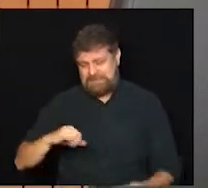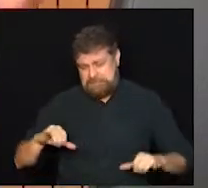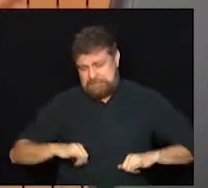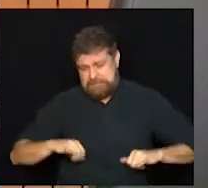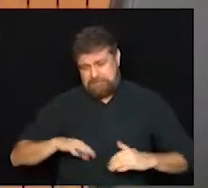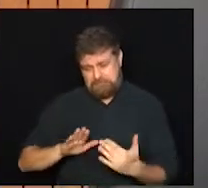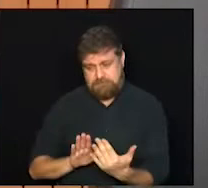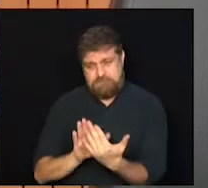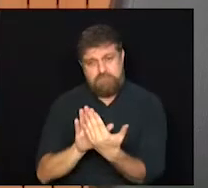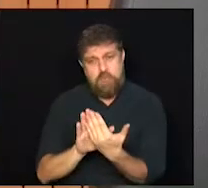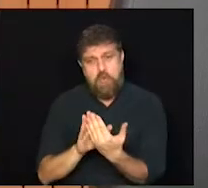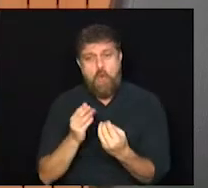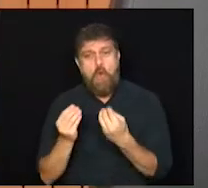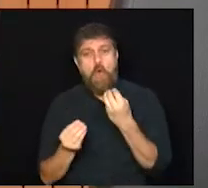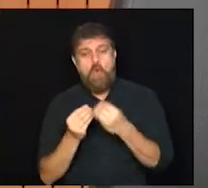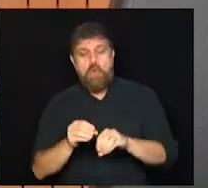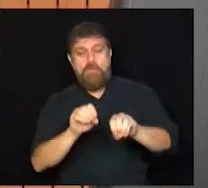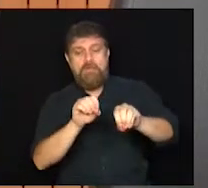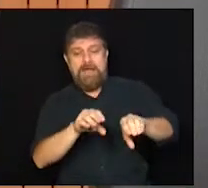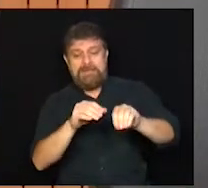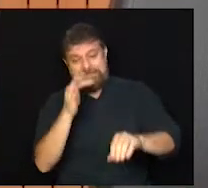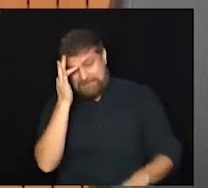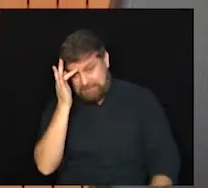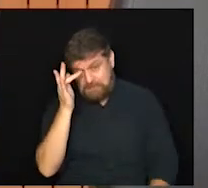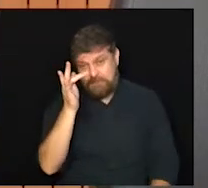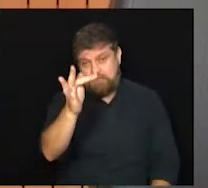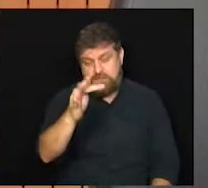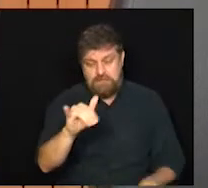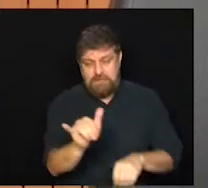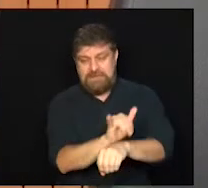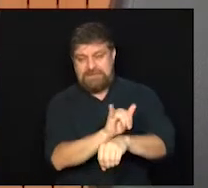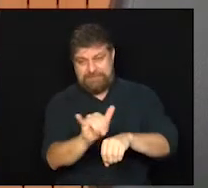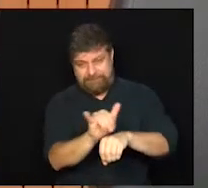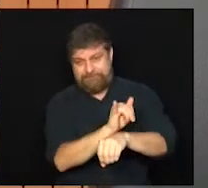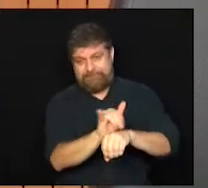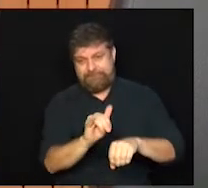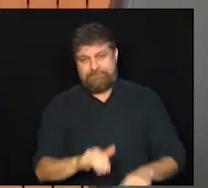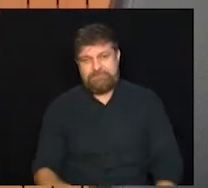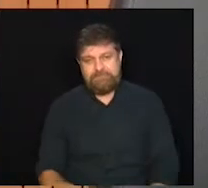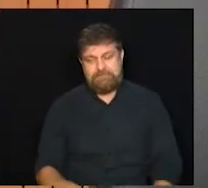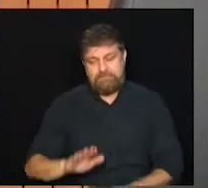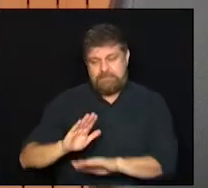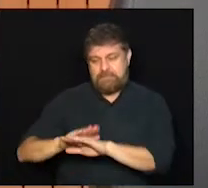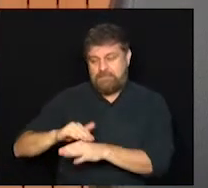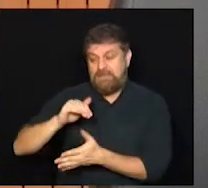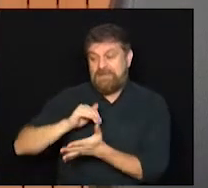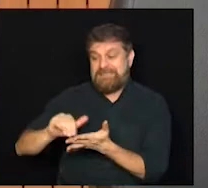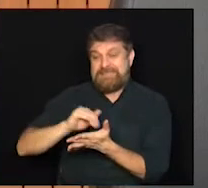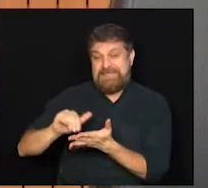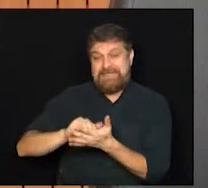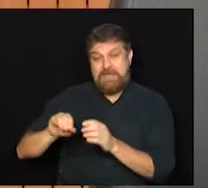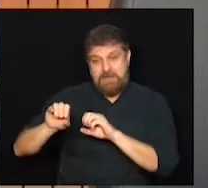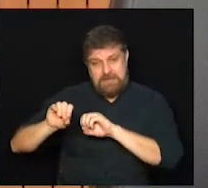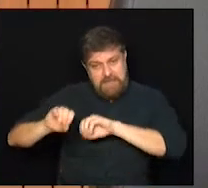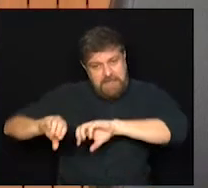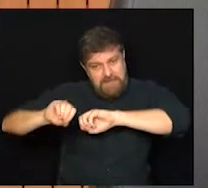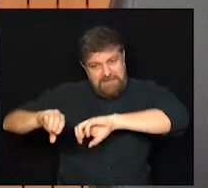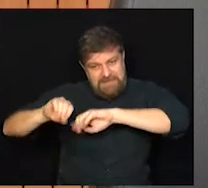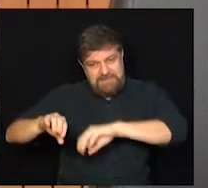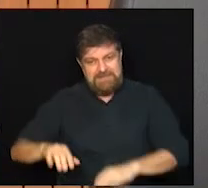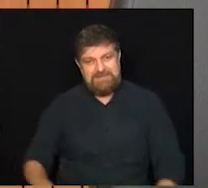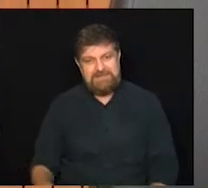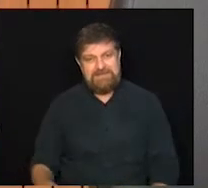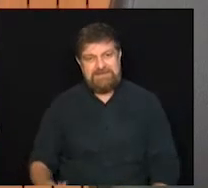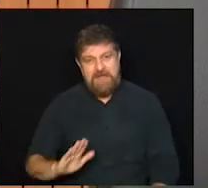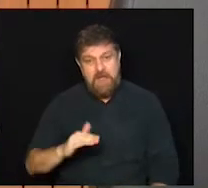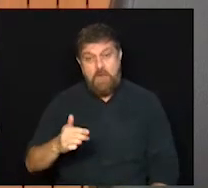e como é que ele projeta aí fazer essa transição. E aí já ficaram algumas dicas para questionamento nosso aí quando ele